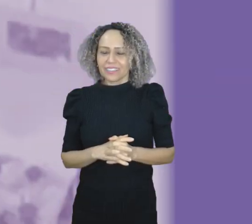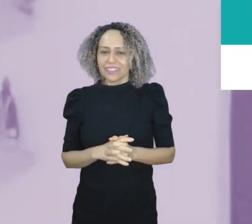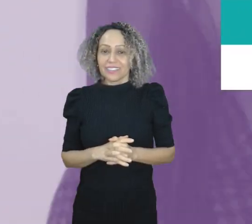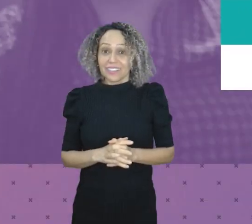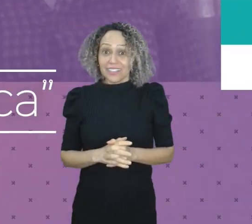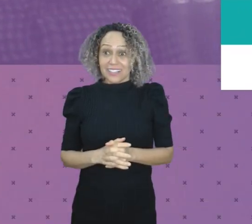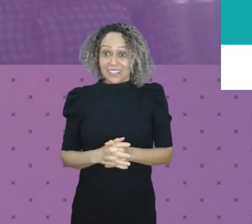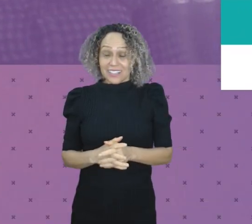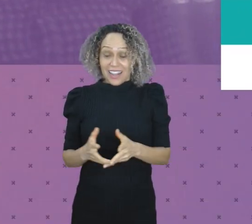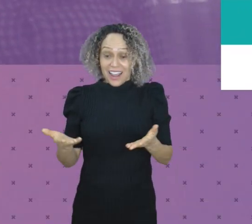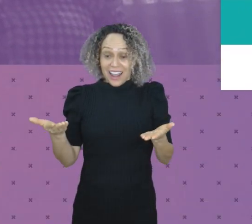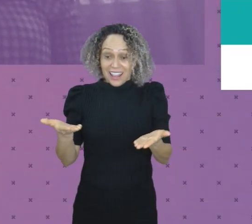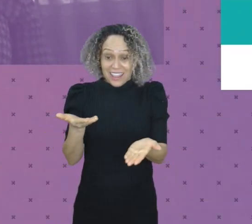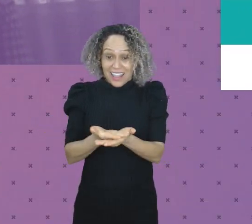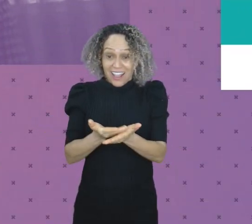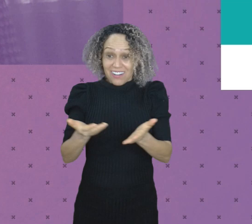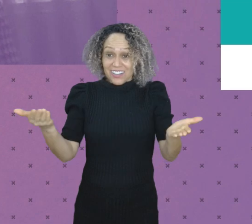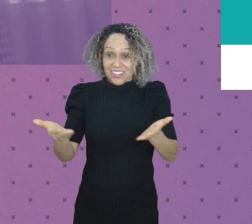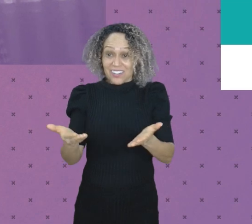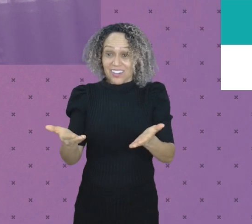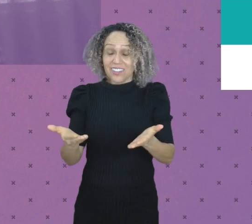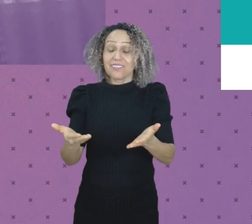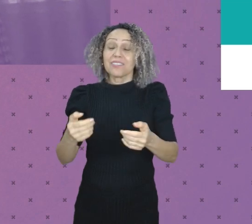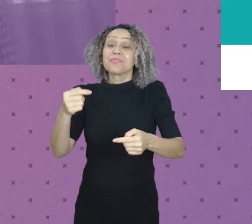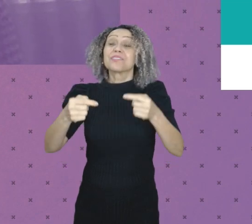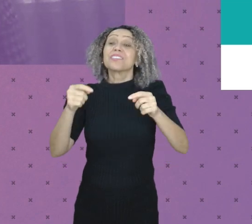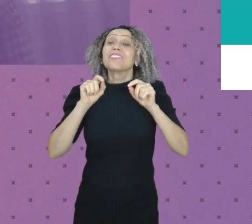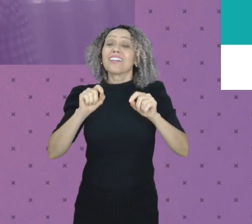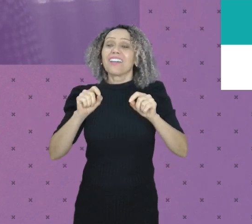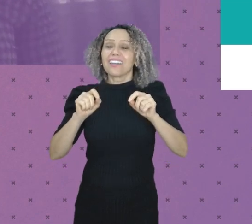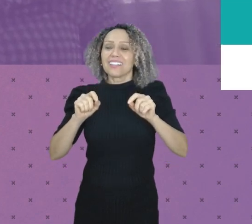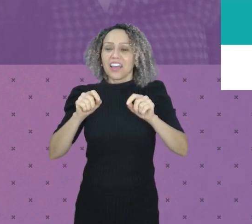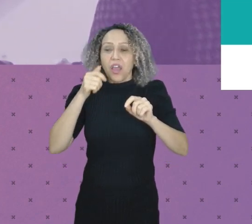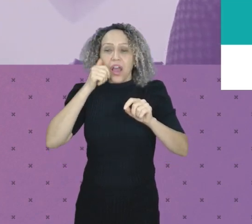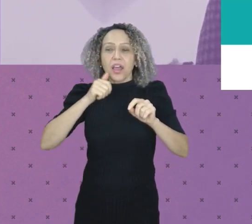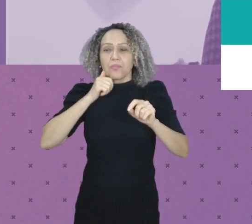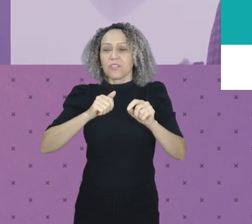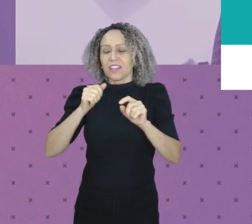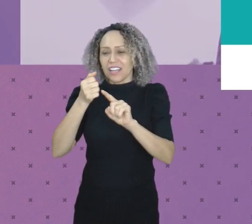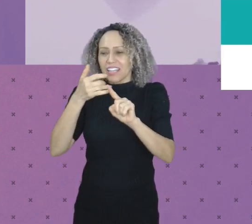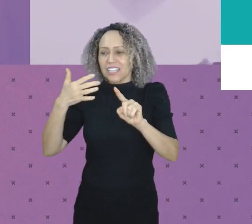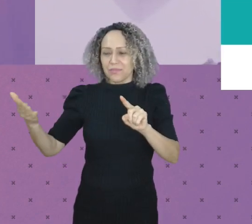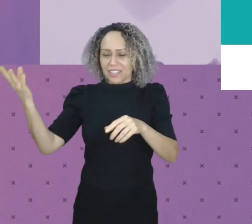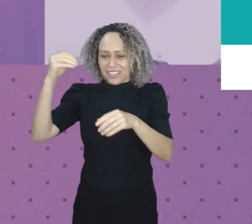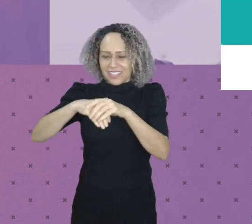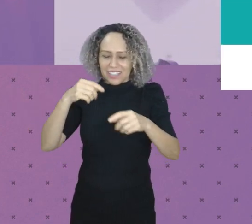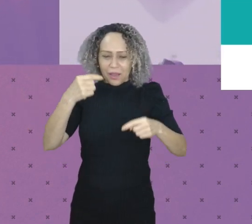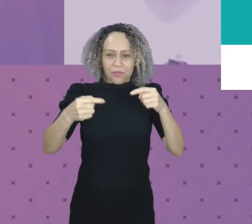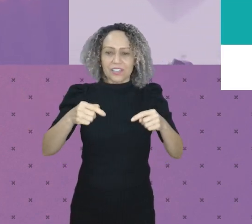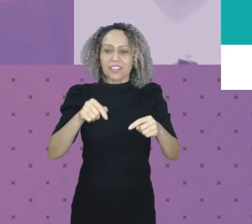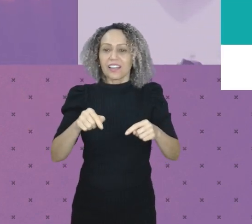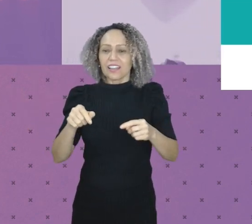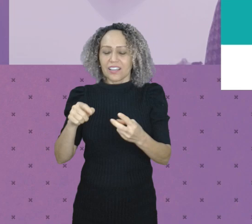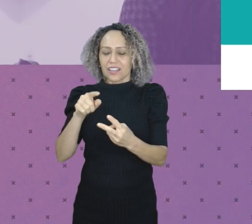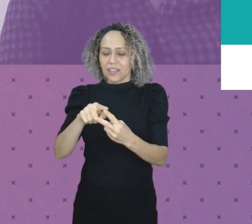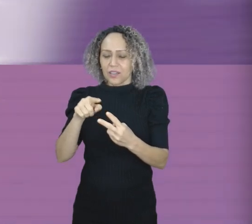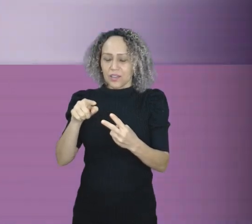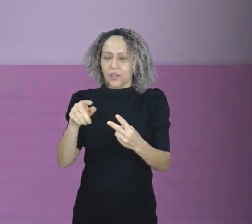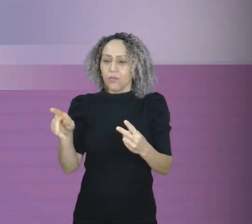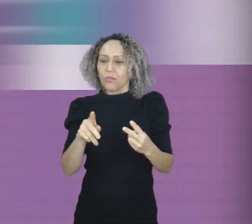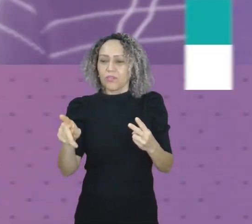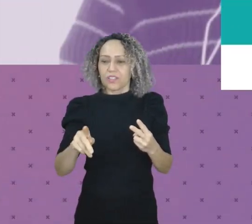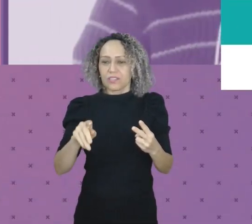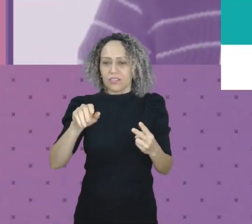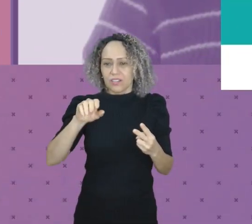Na aula de hoje vamos rever pontos importantes sobre as mulheres LGBTs na política, com as professoras Josiane